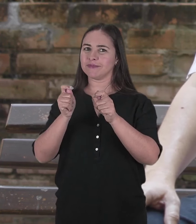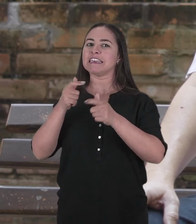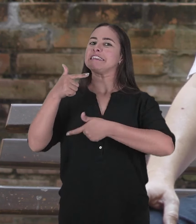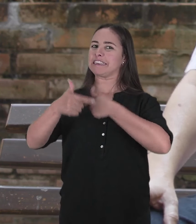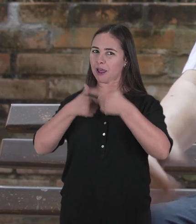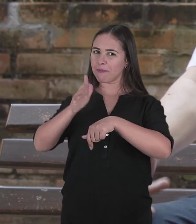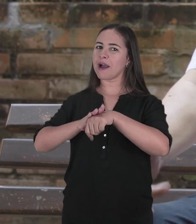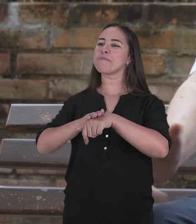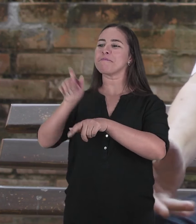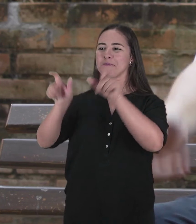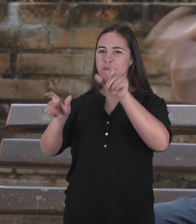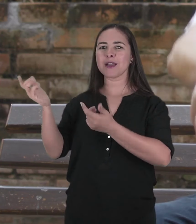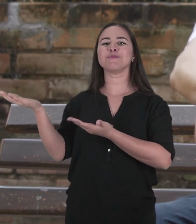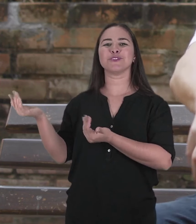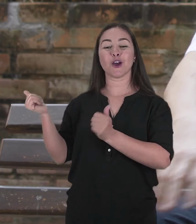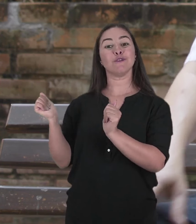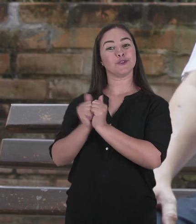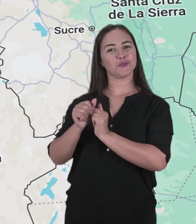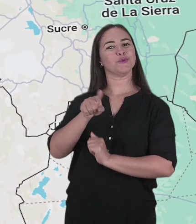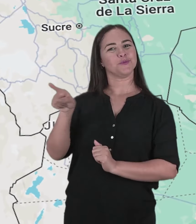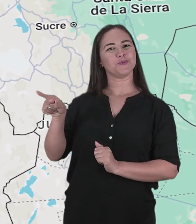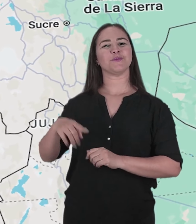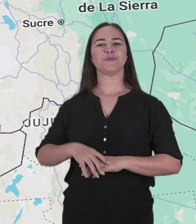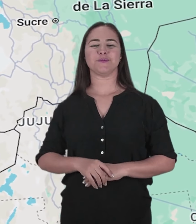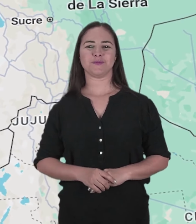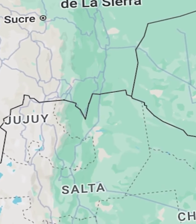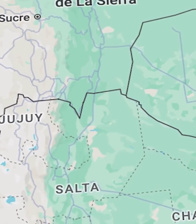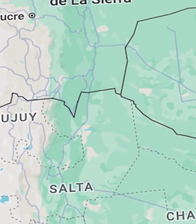muito trabalhado por eles e com eles, né?